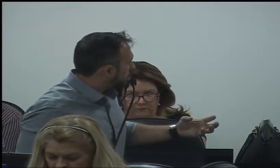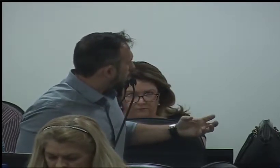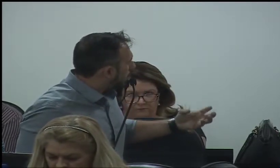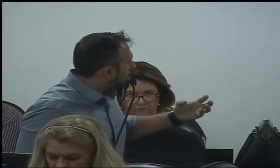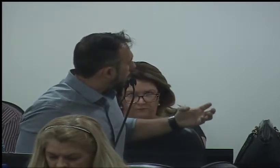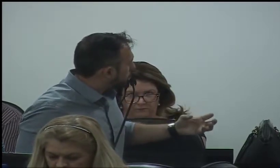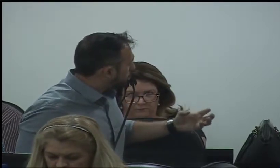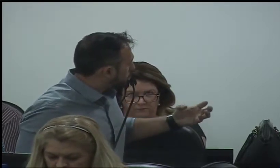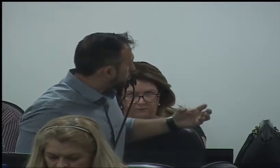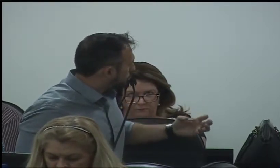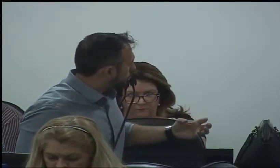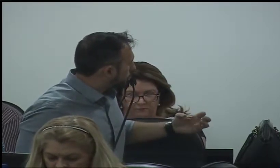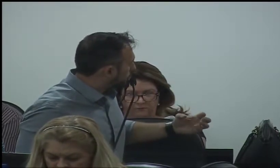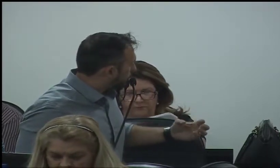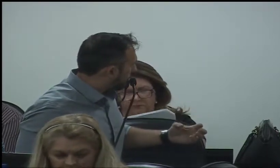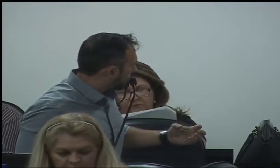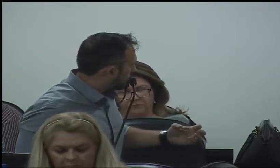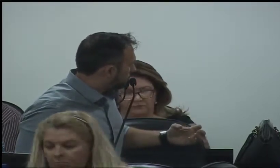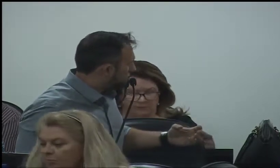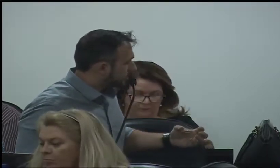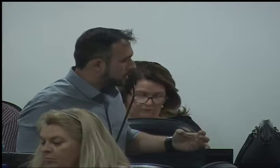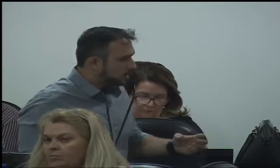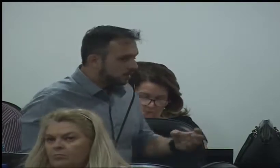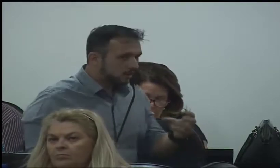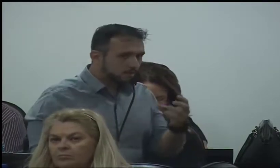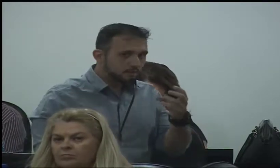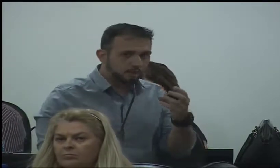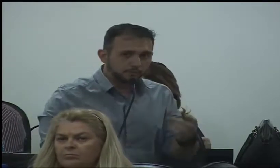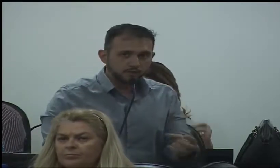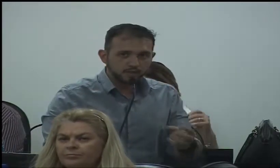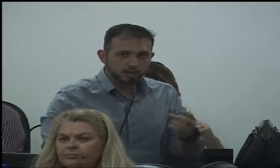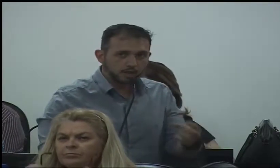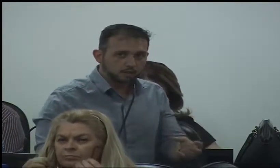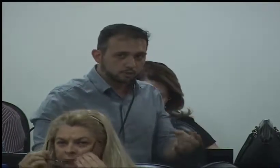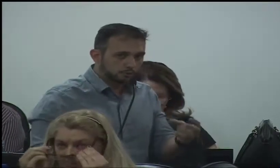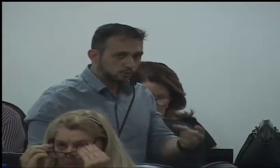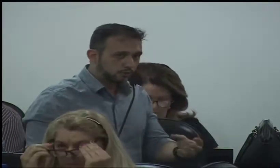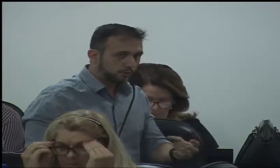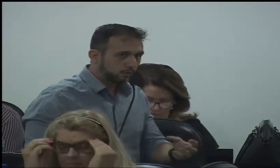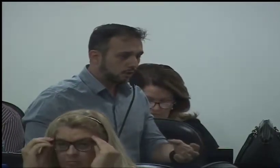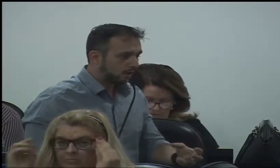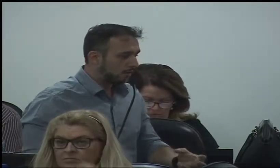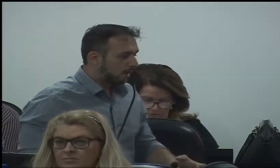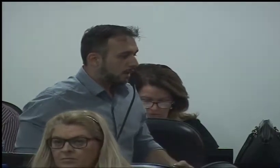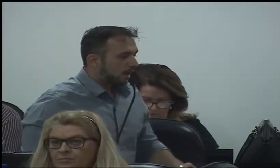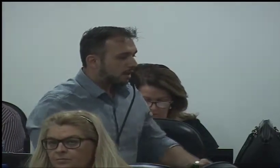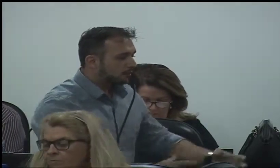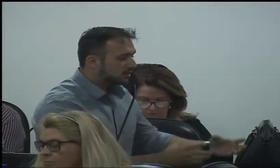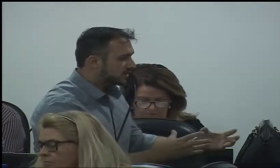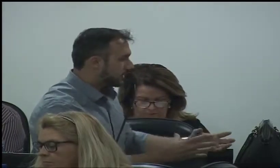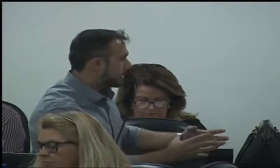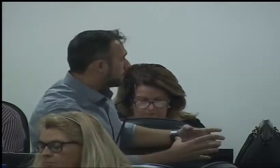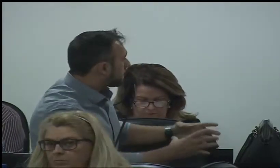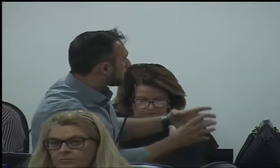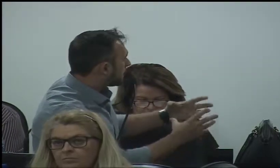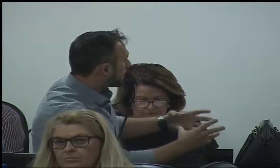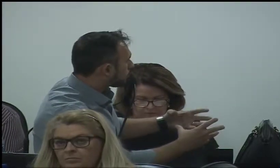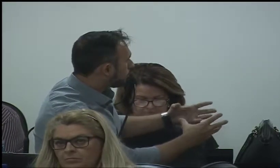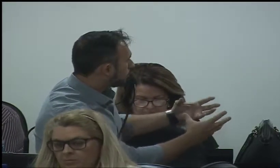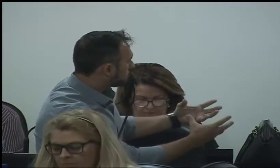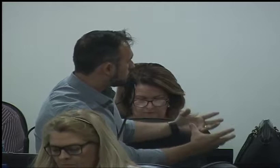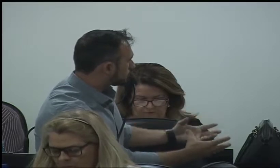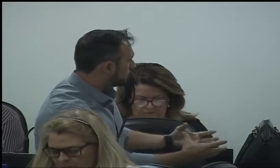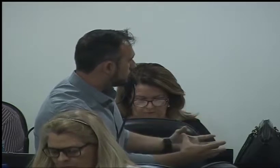estudamos, que é o arranjo produtivo local. O que significa arranjo produtivo local? É você